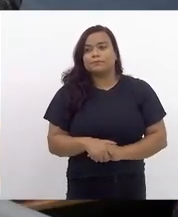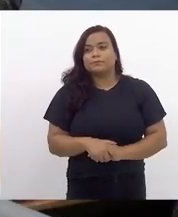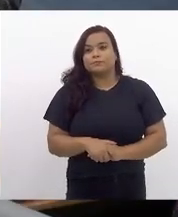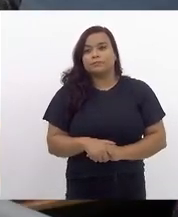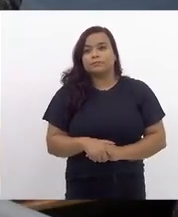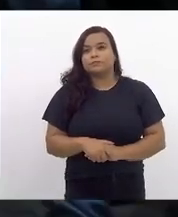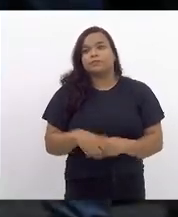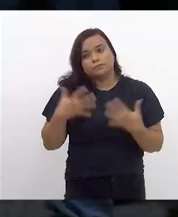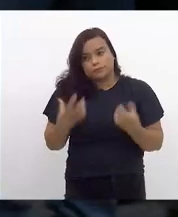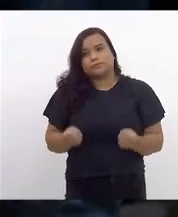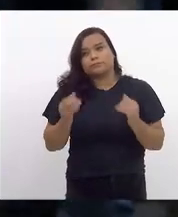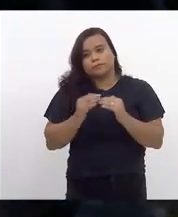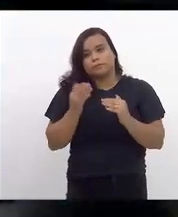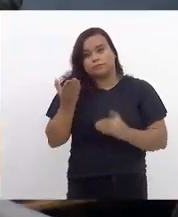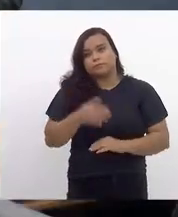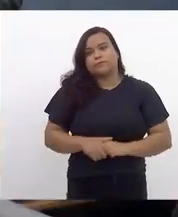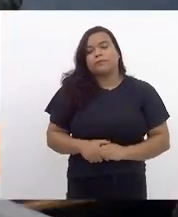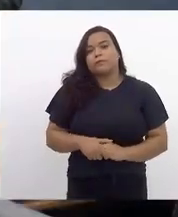Favorável.